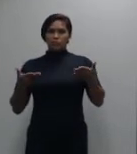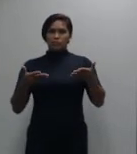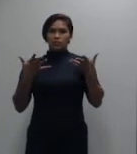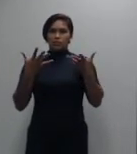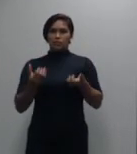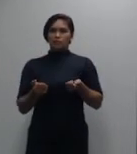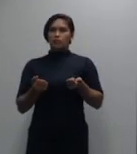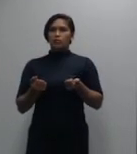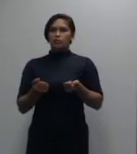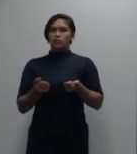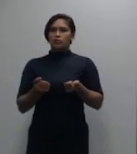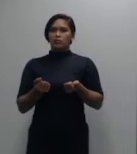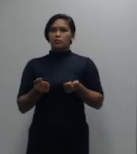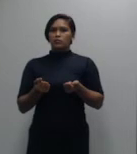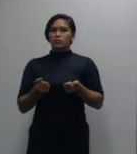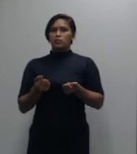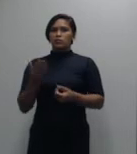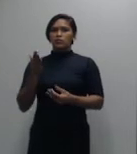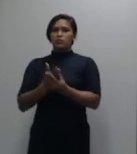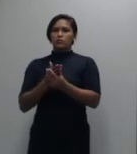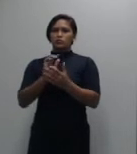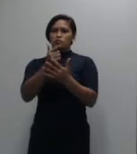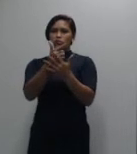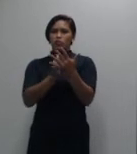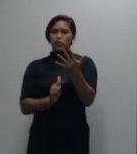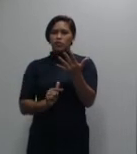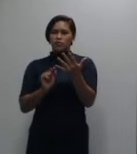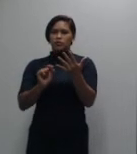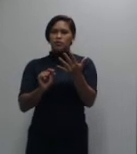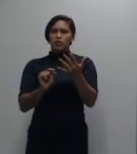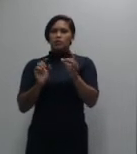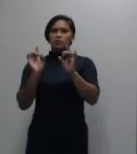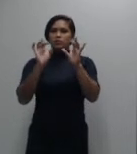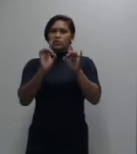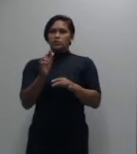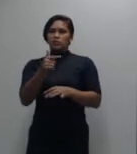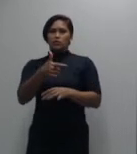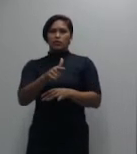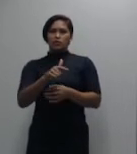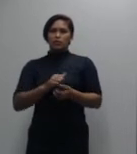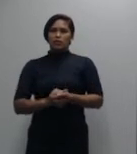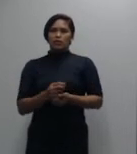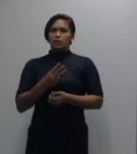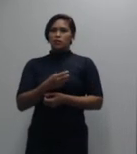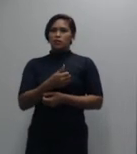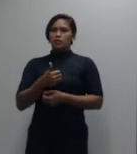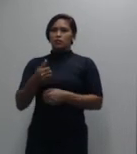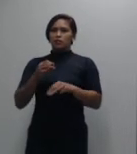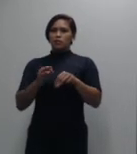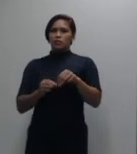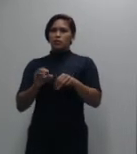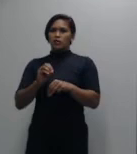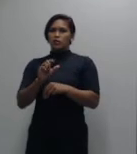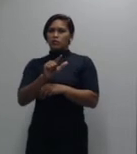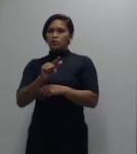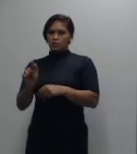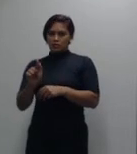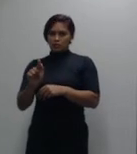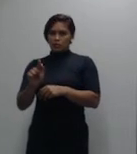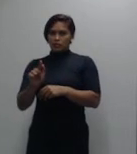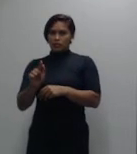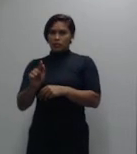vamos a aos processos em mistas em destaque 31 de Minecraft Fernandes